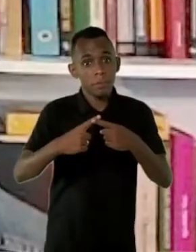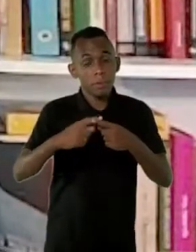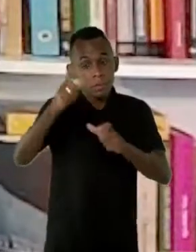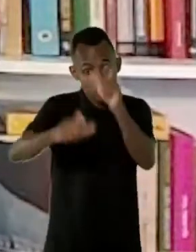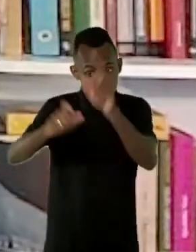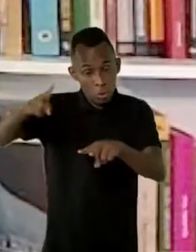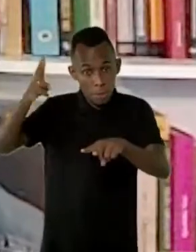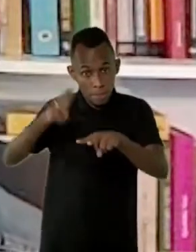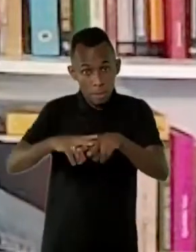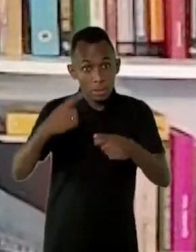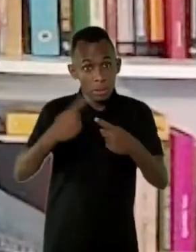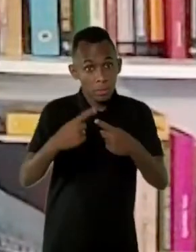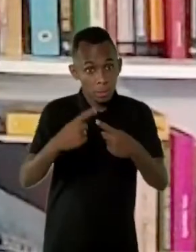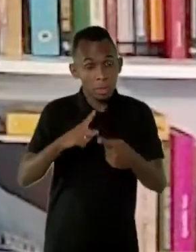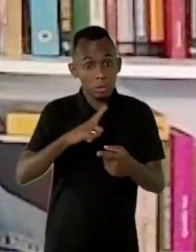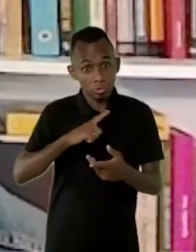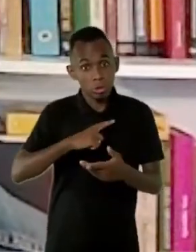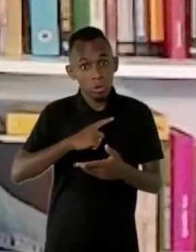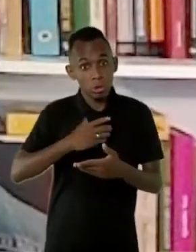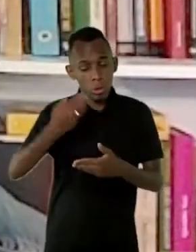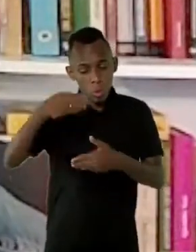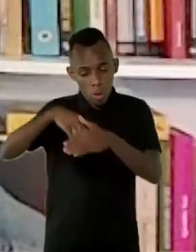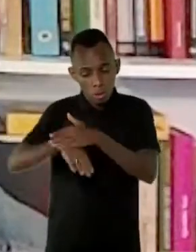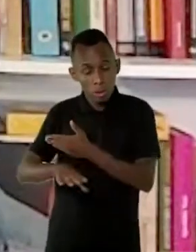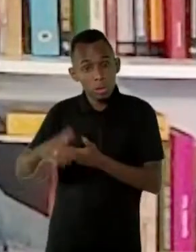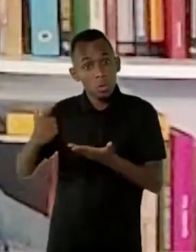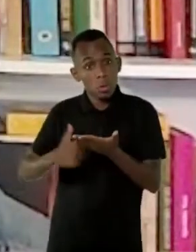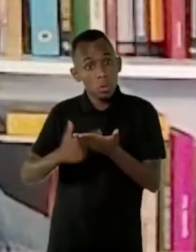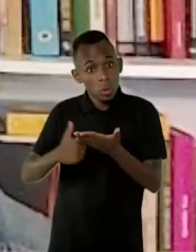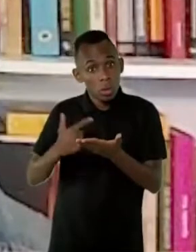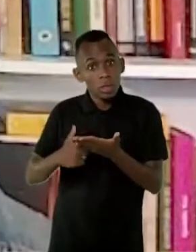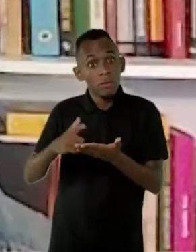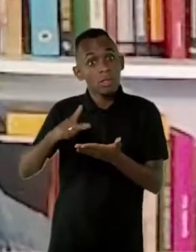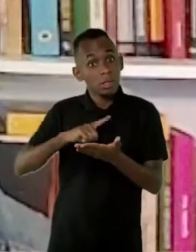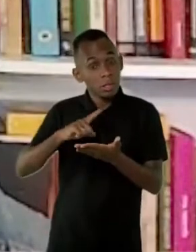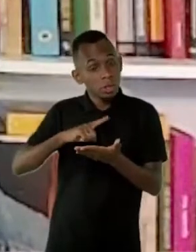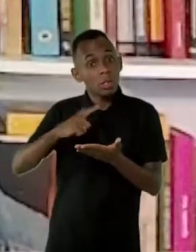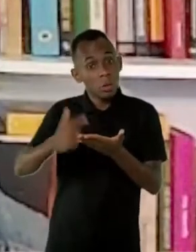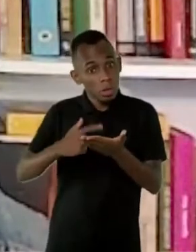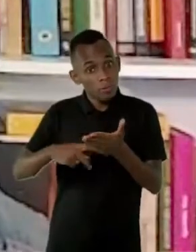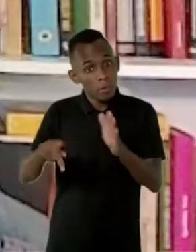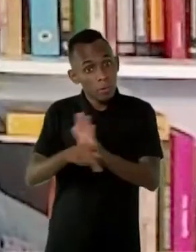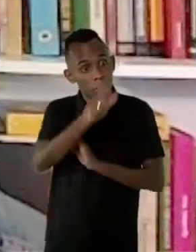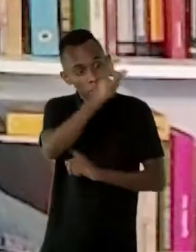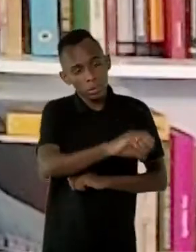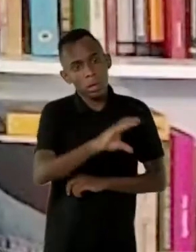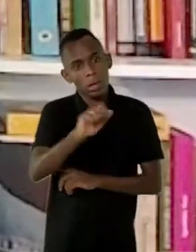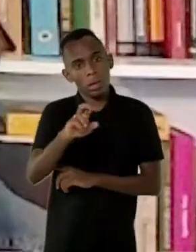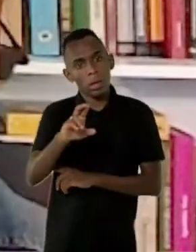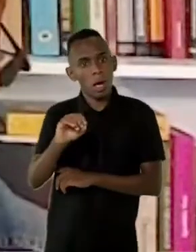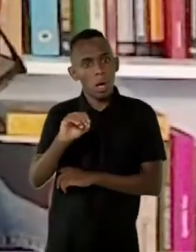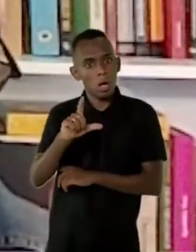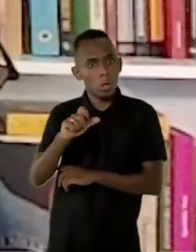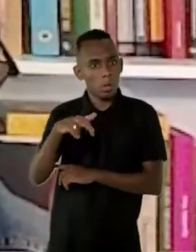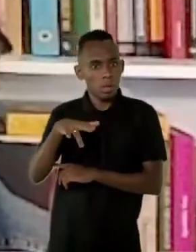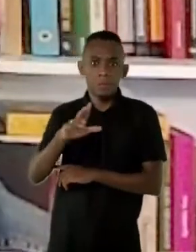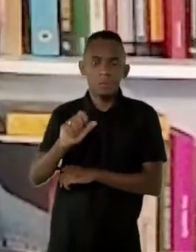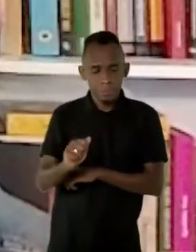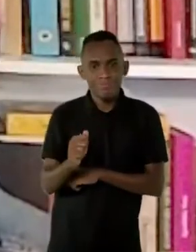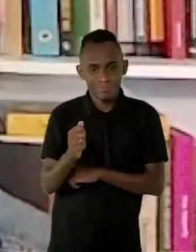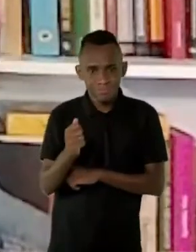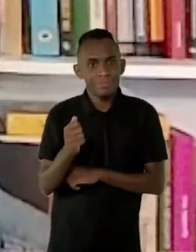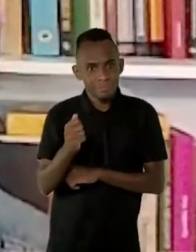estavam sendo presas porque tinham aqueles livros. Ele citou o quarto de despejo nesse livro, né? A Vera